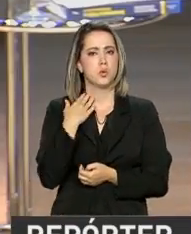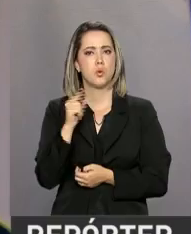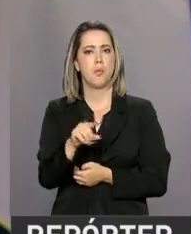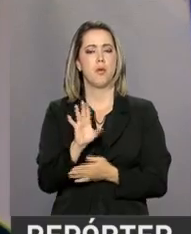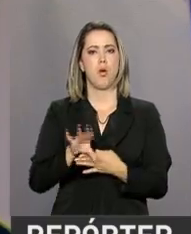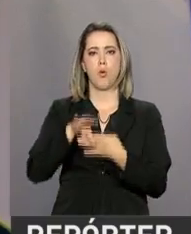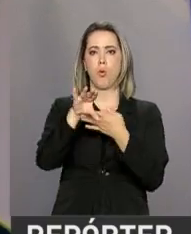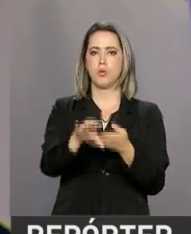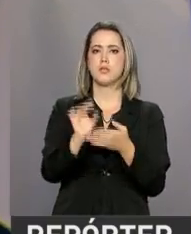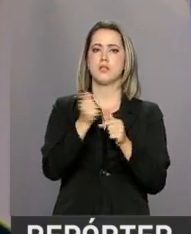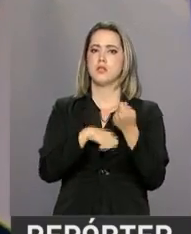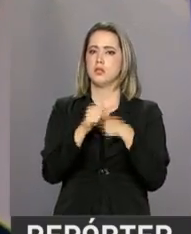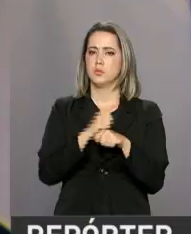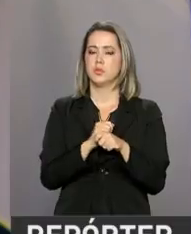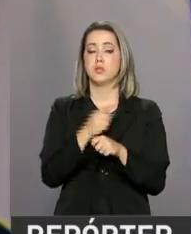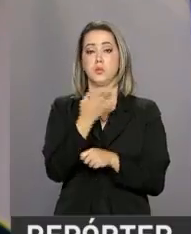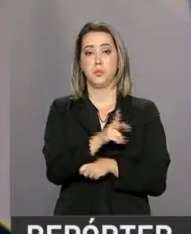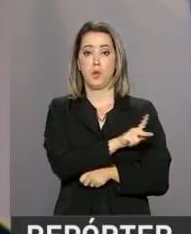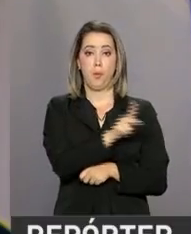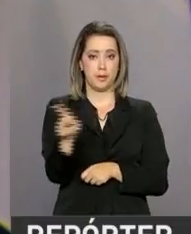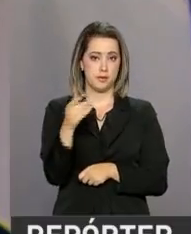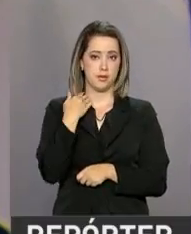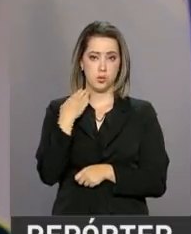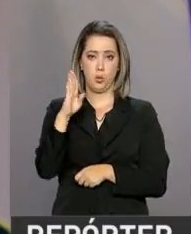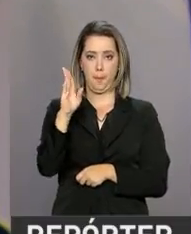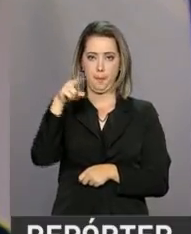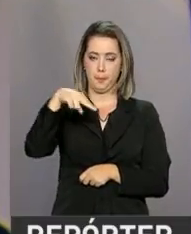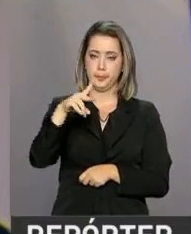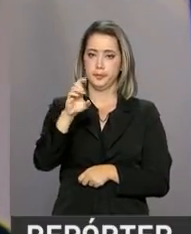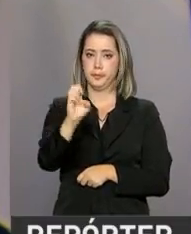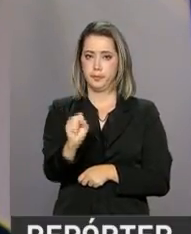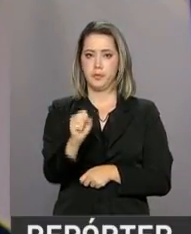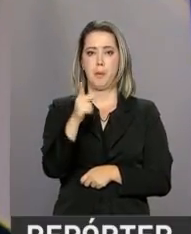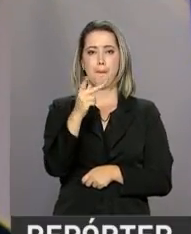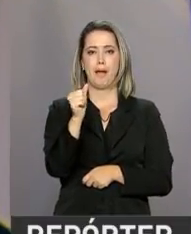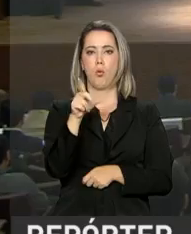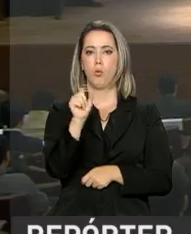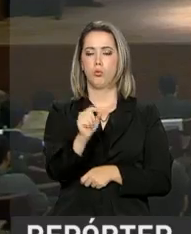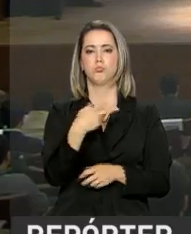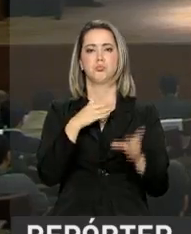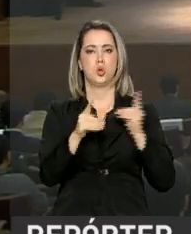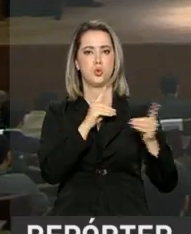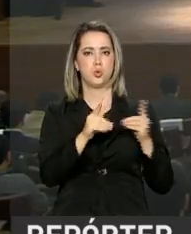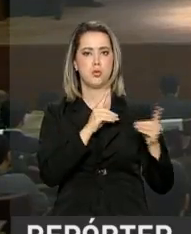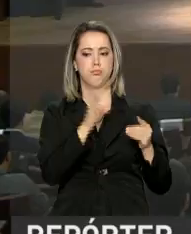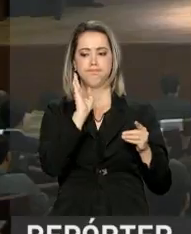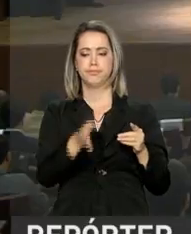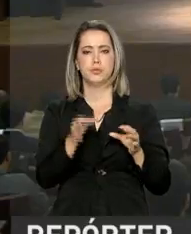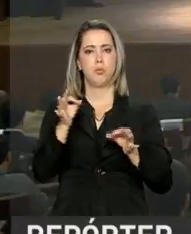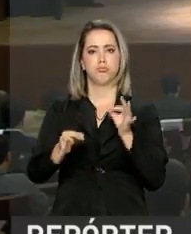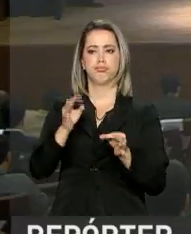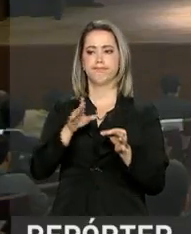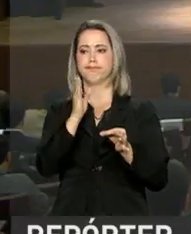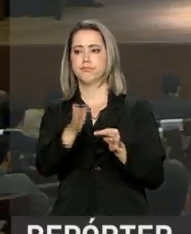e economistas. O presidente do BNDES, Paulo Rabelo de Castro, foi o mediador do debate e defendeu a criação